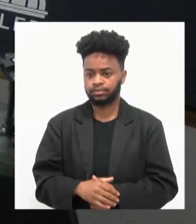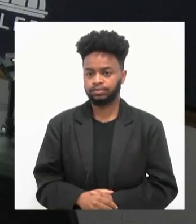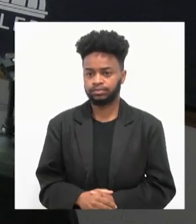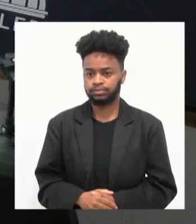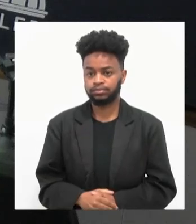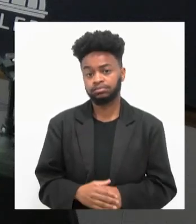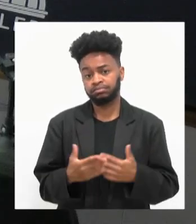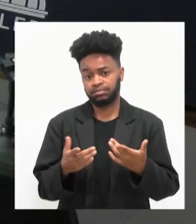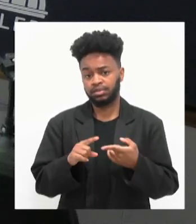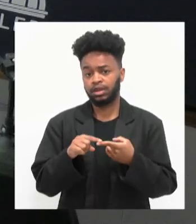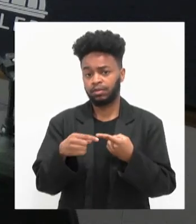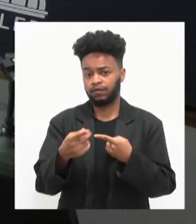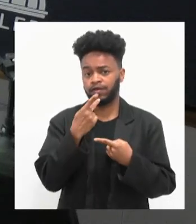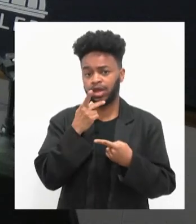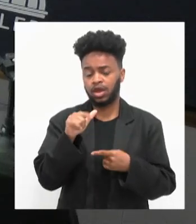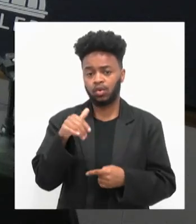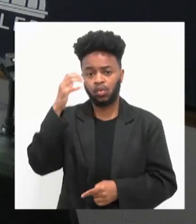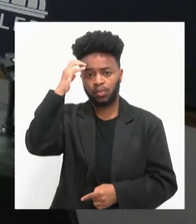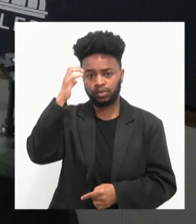ainda sobrar para o Estado.